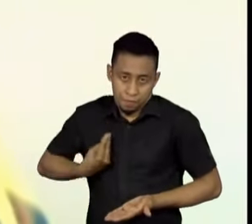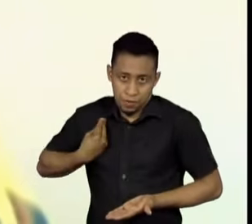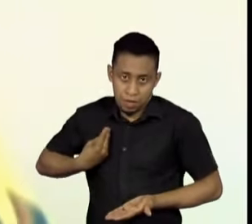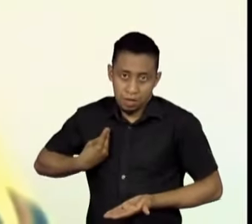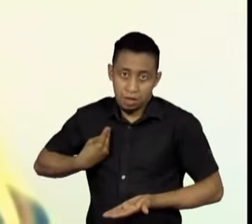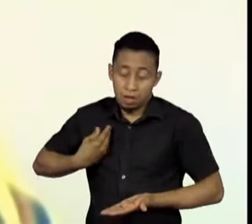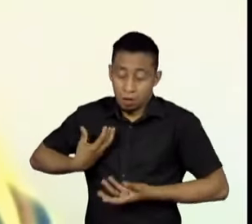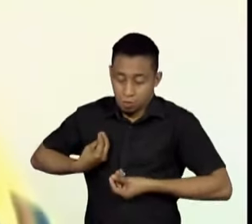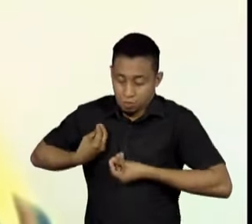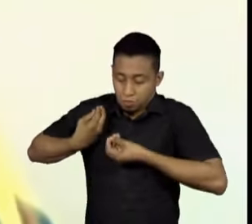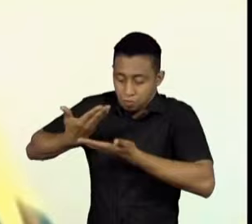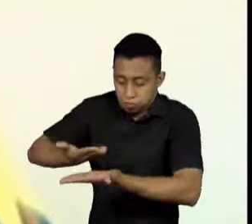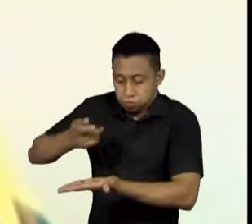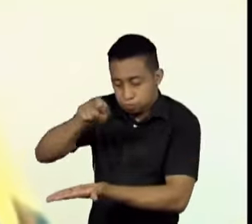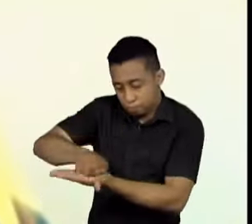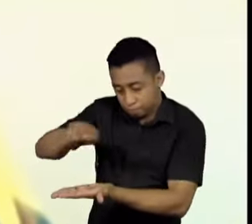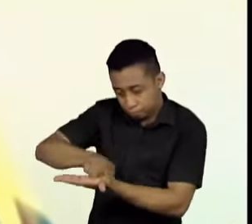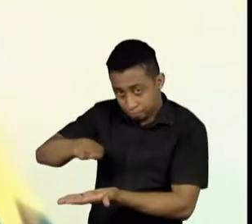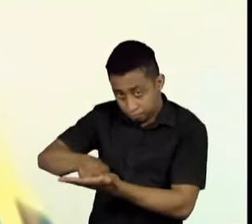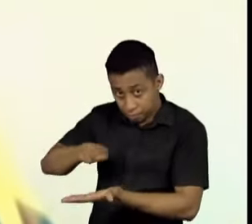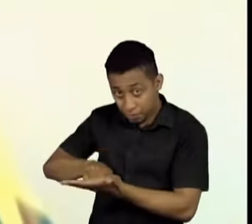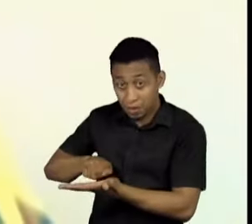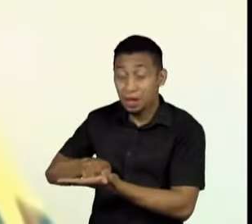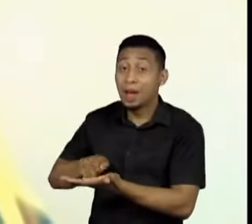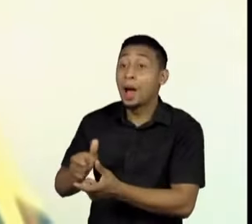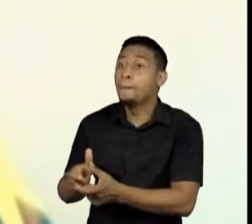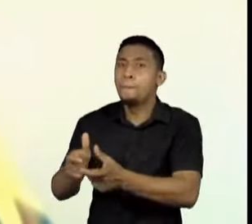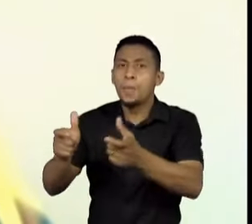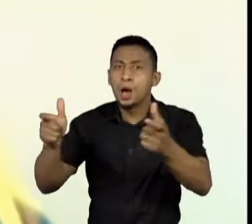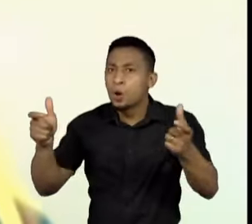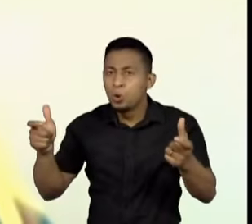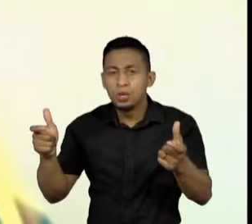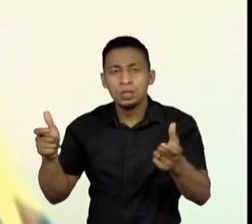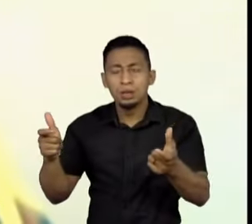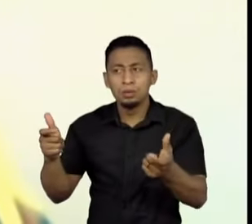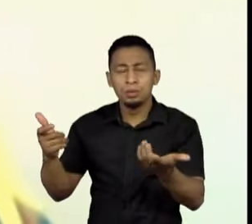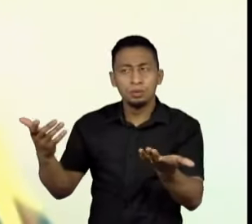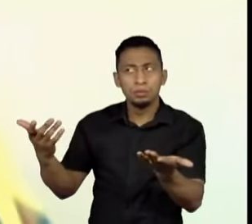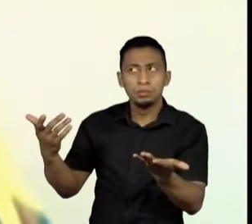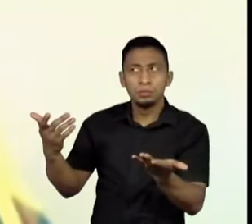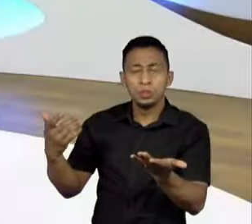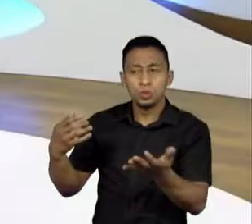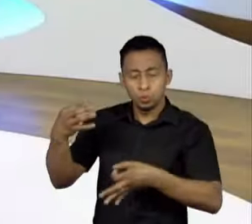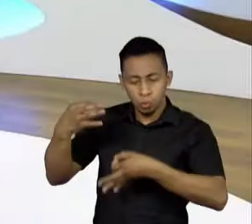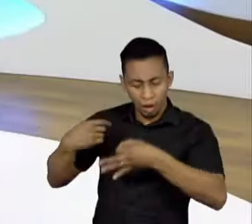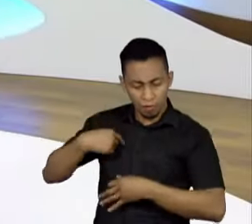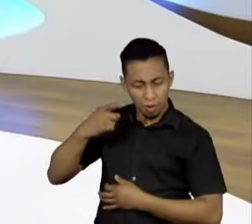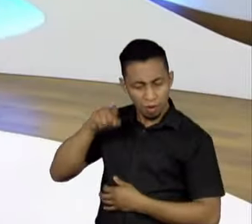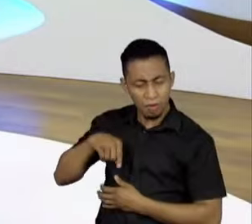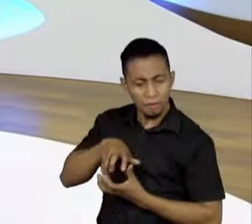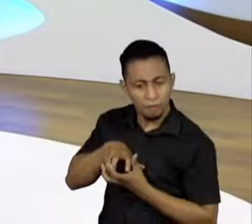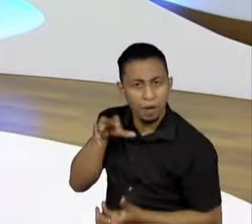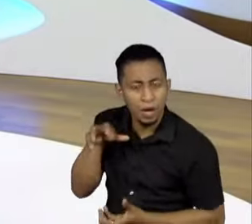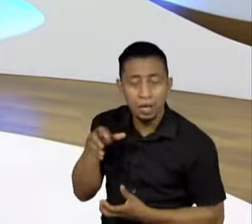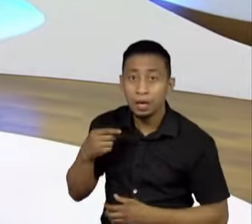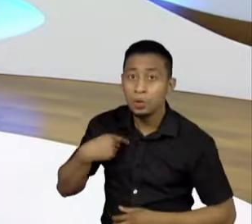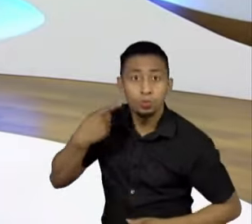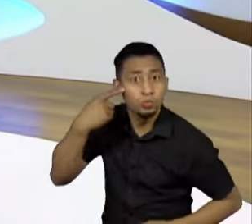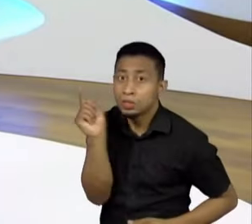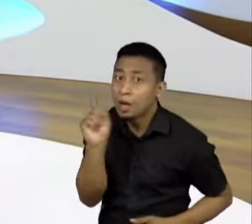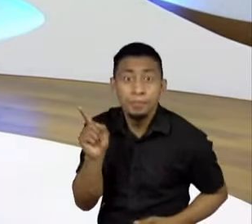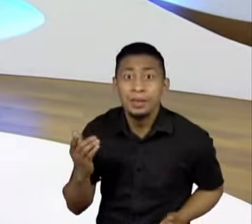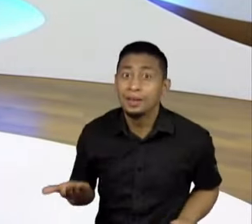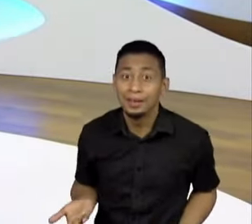nesse período é que eu era uma pessoa velha. Eu não sabia que eu era uma pessoa velha, né? Então, saber